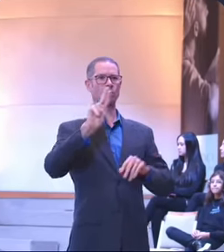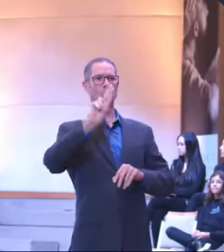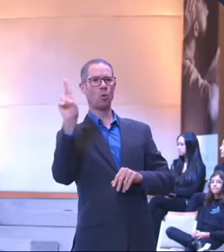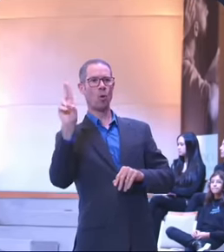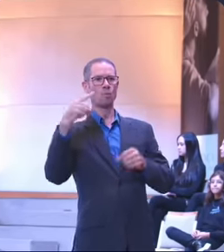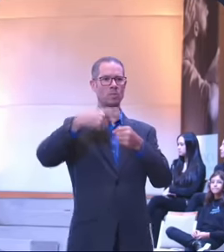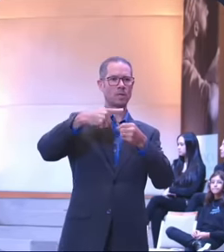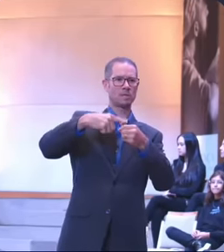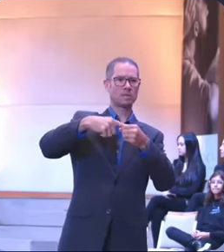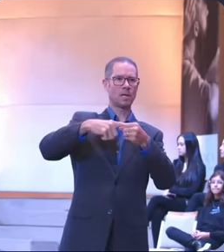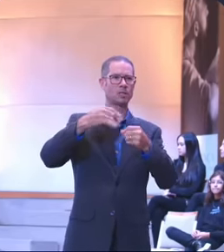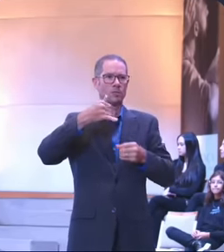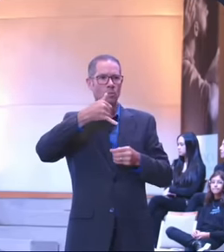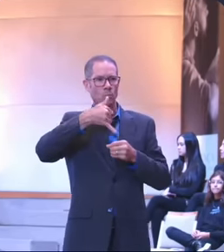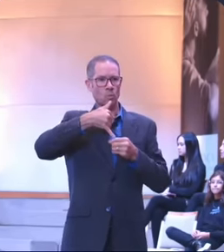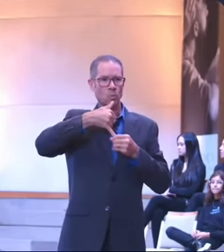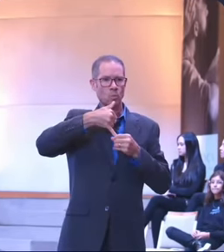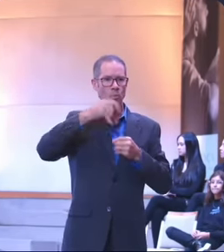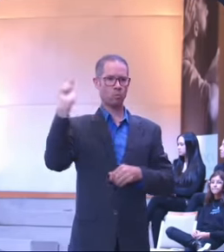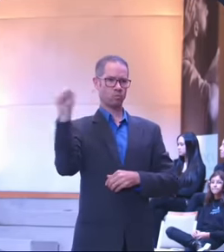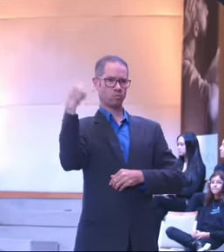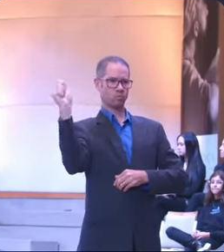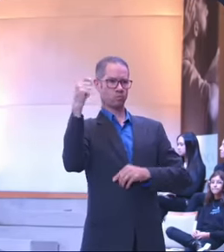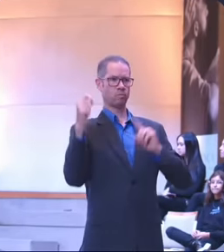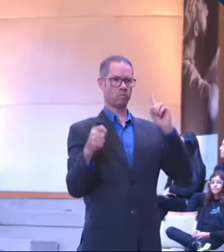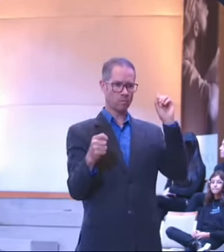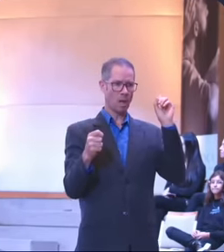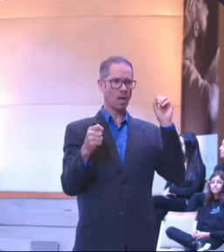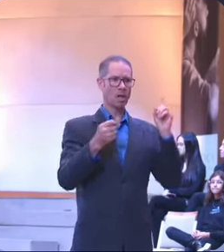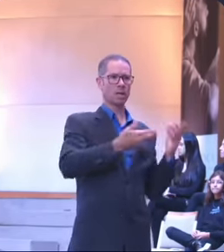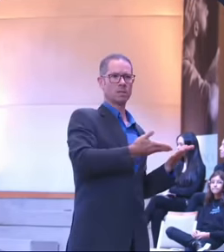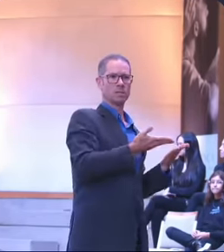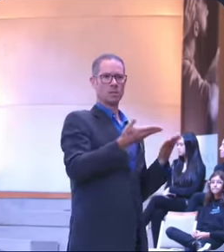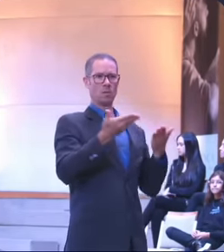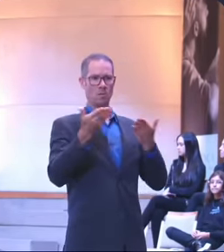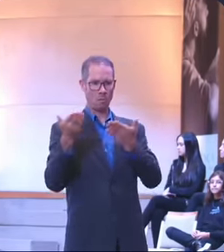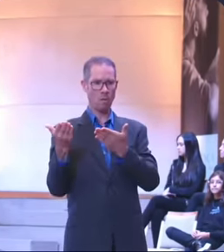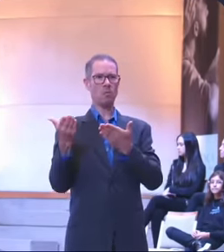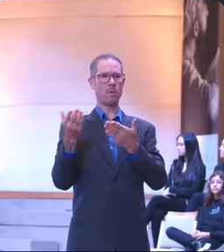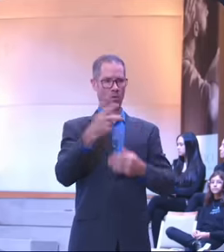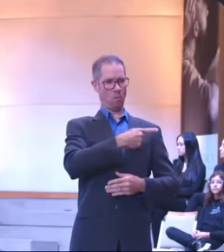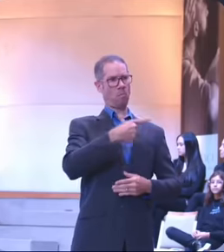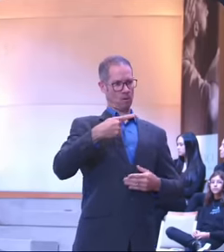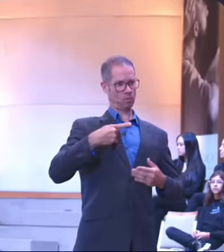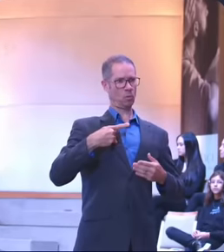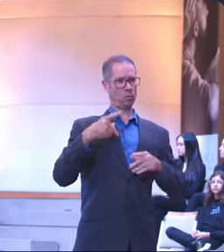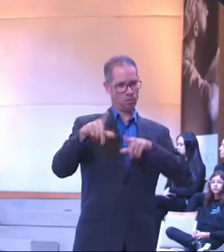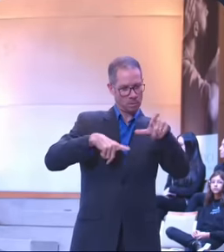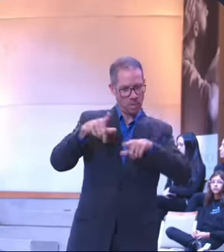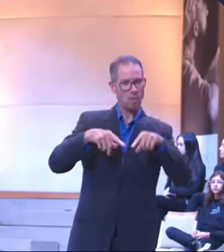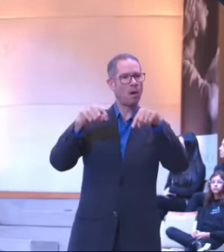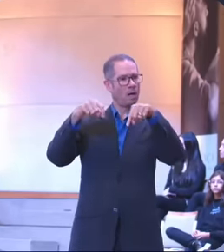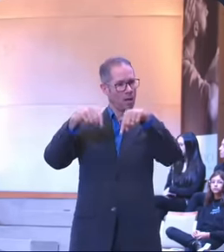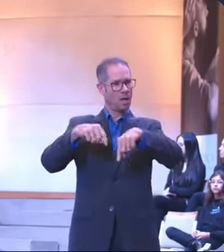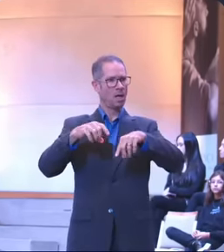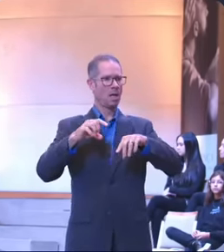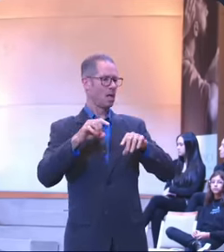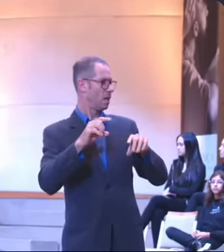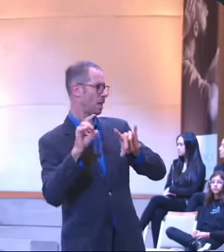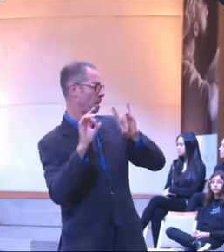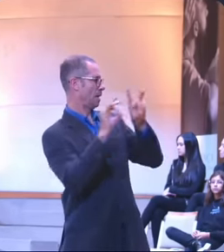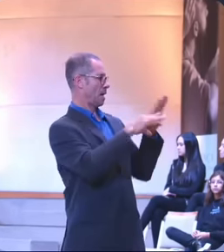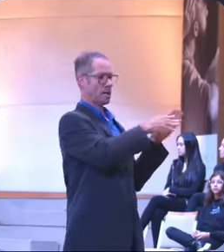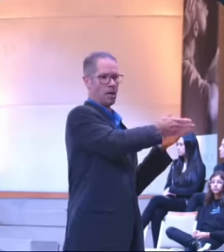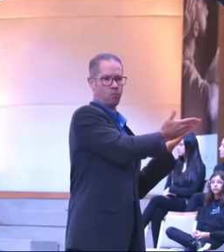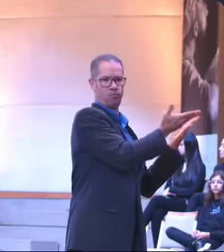obreiros lá numa igreja. Receberam um convite de um pastor para trabalharem nessa igreja e por isso largaram tudo lá e vieram para